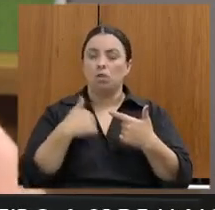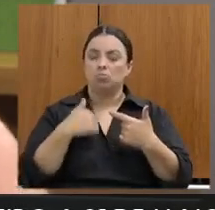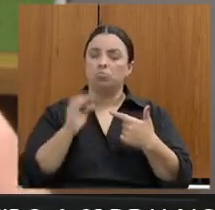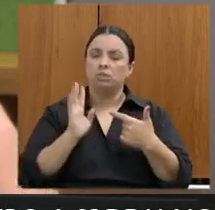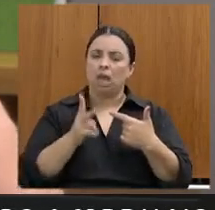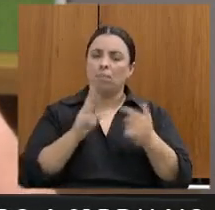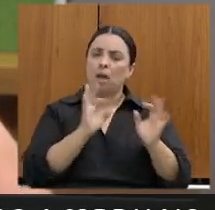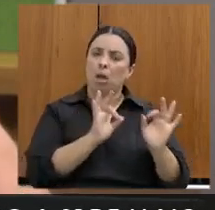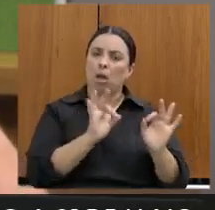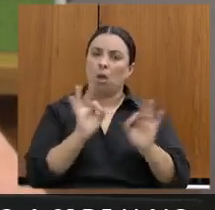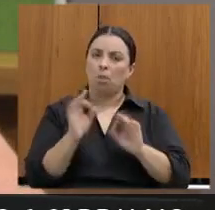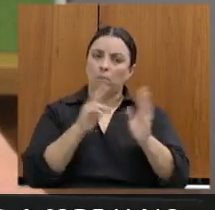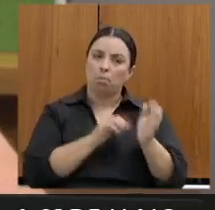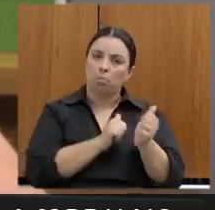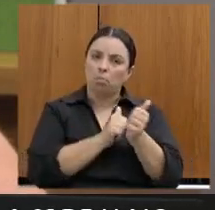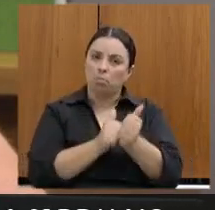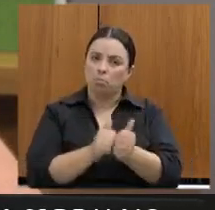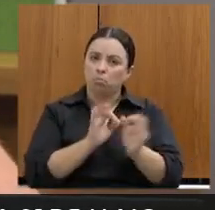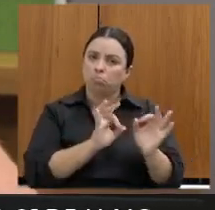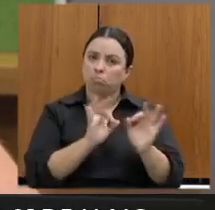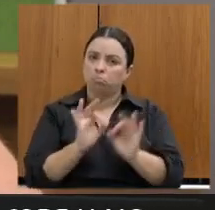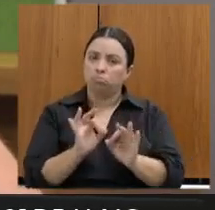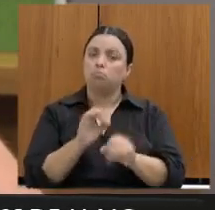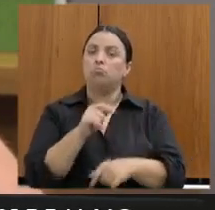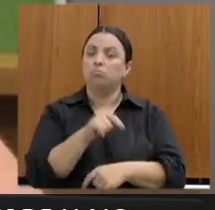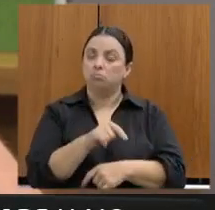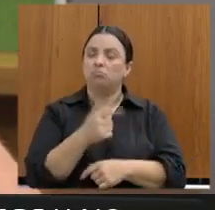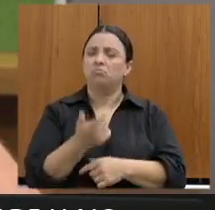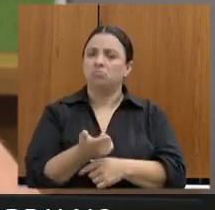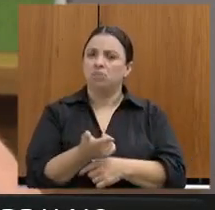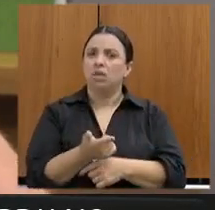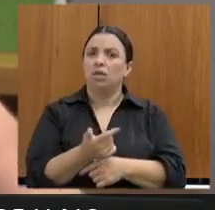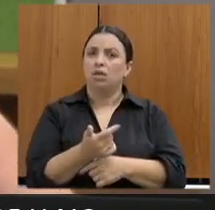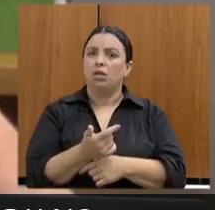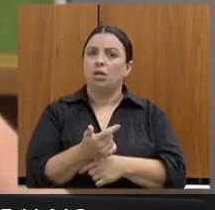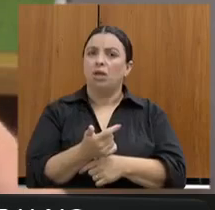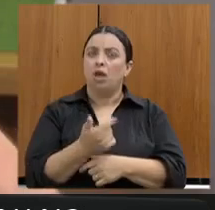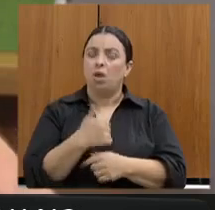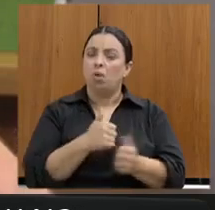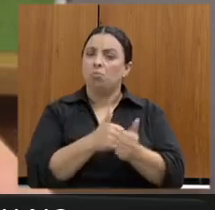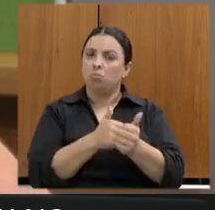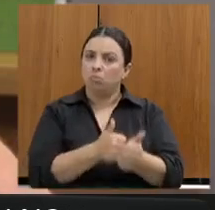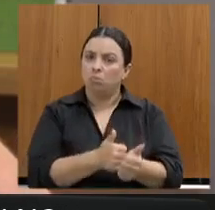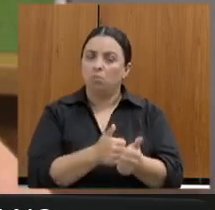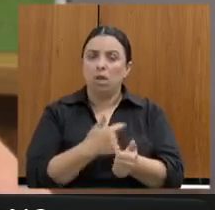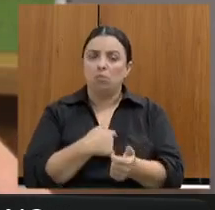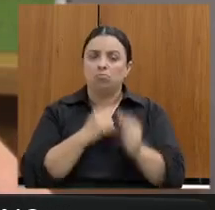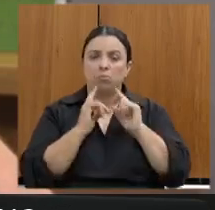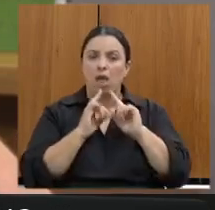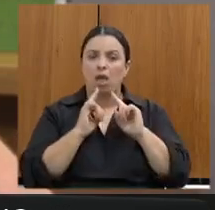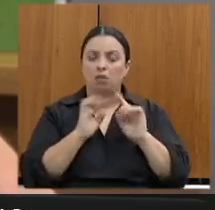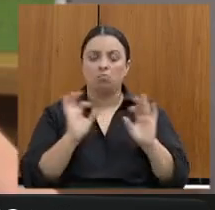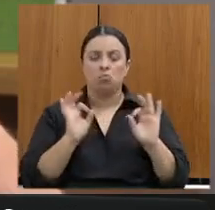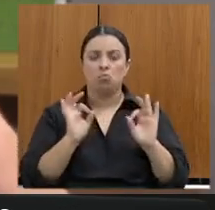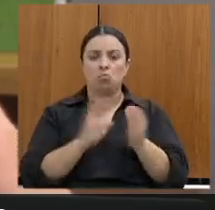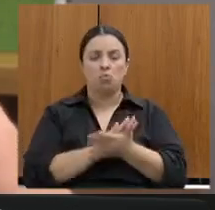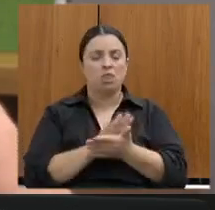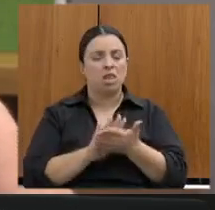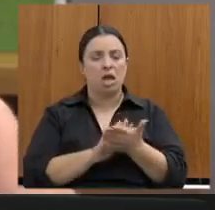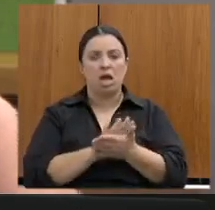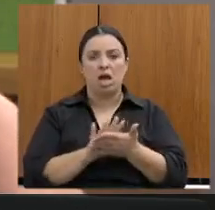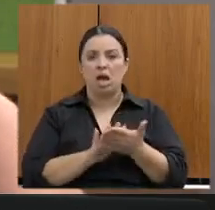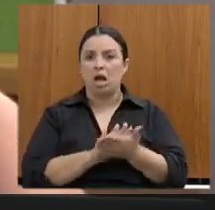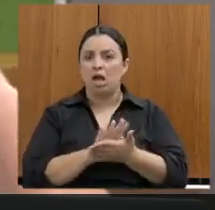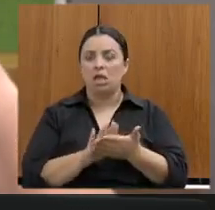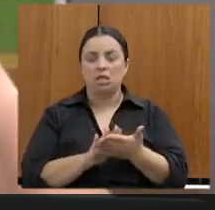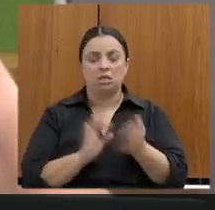acompanhando do corpo de bombeiros em si dos integrantes nós não temos nada a reclamar né na verdade é